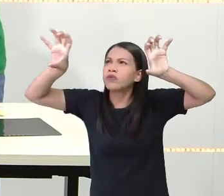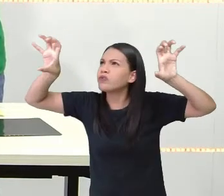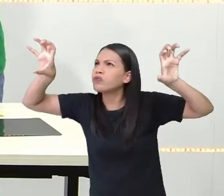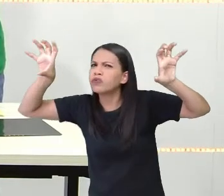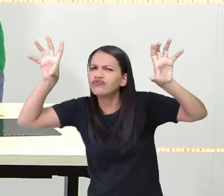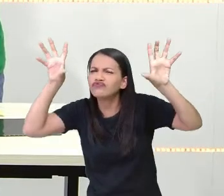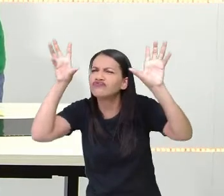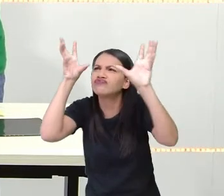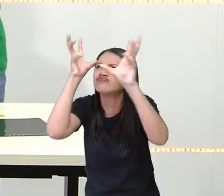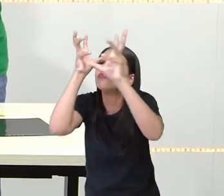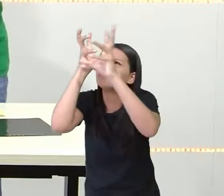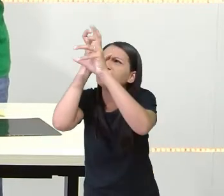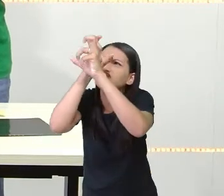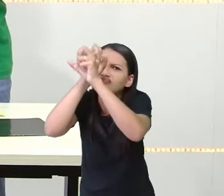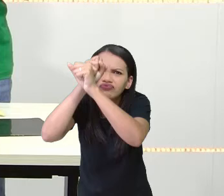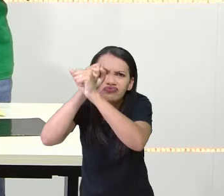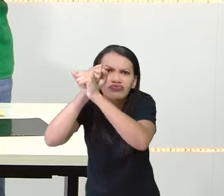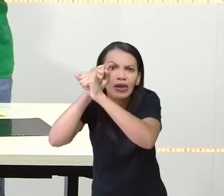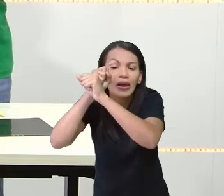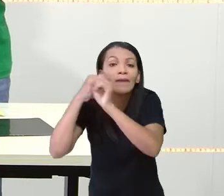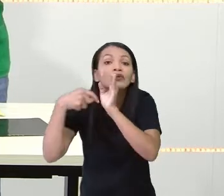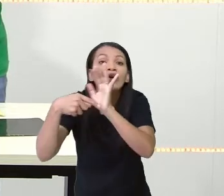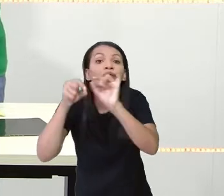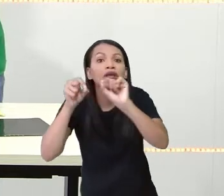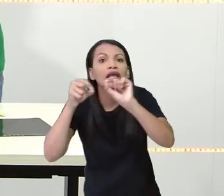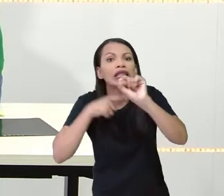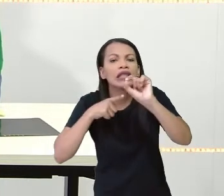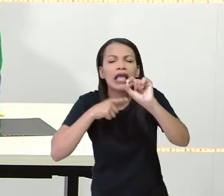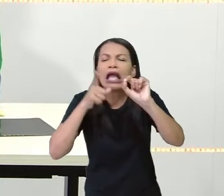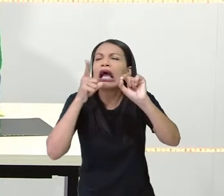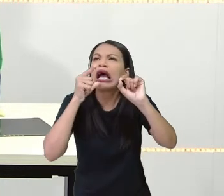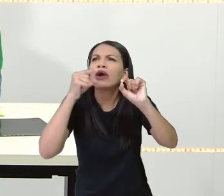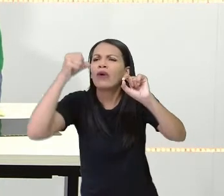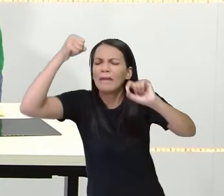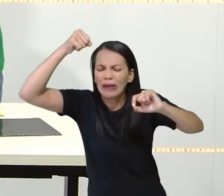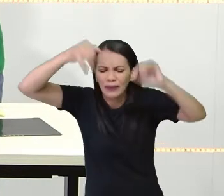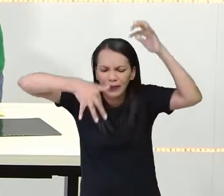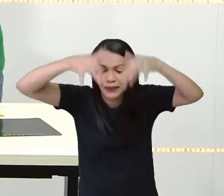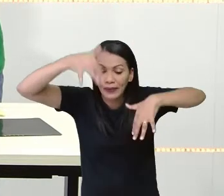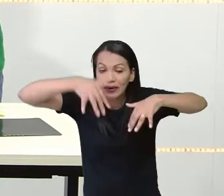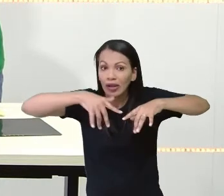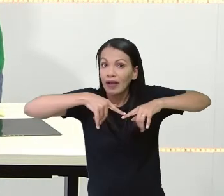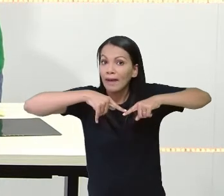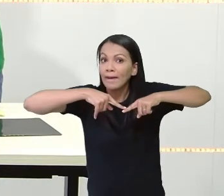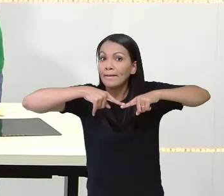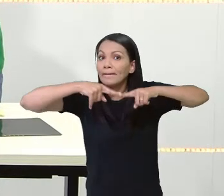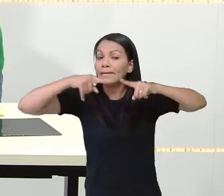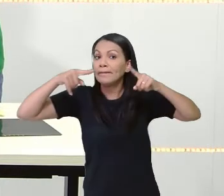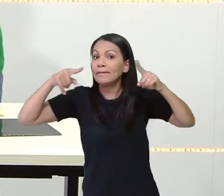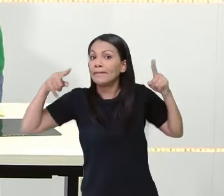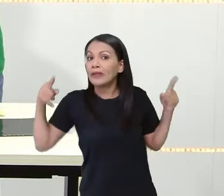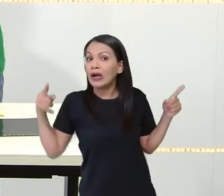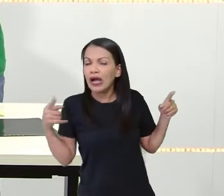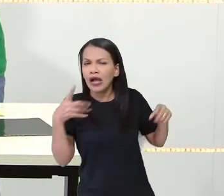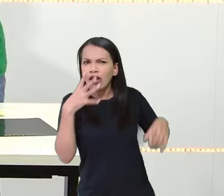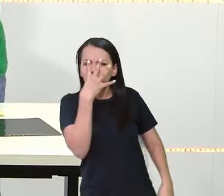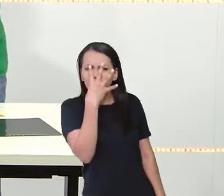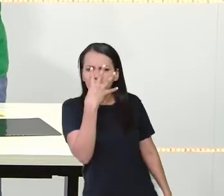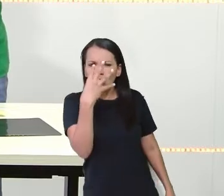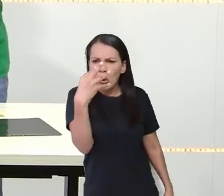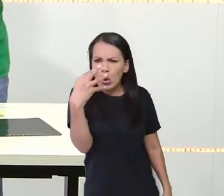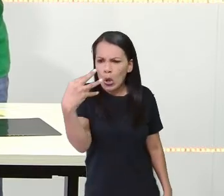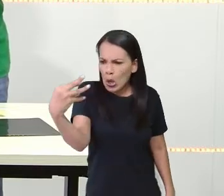tudo indicava que era bastante água que tinha para cair. Mas o elefante,